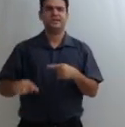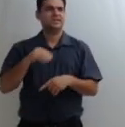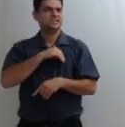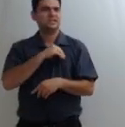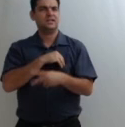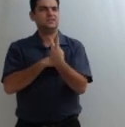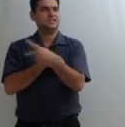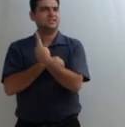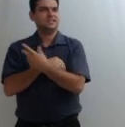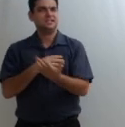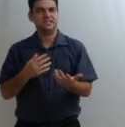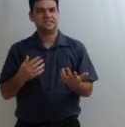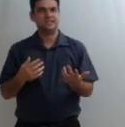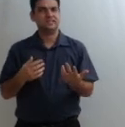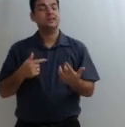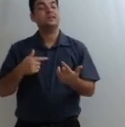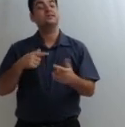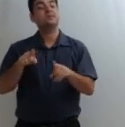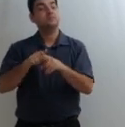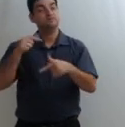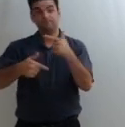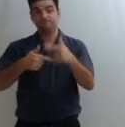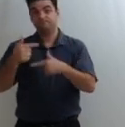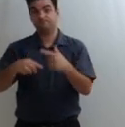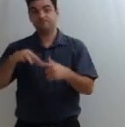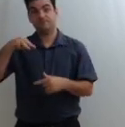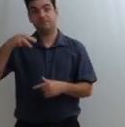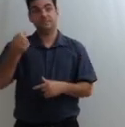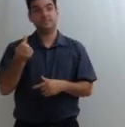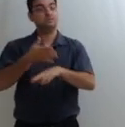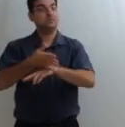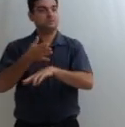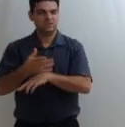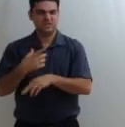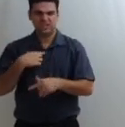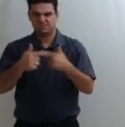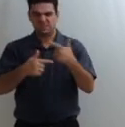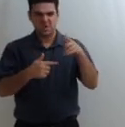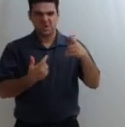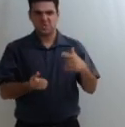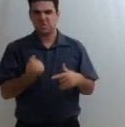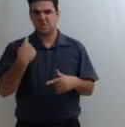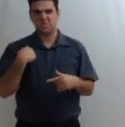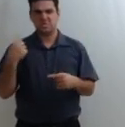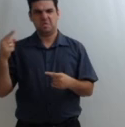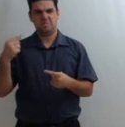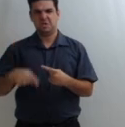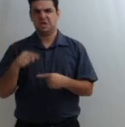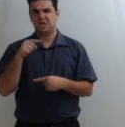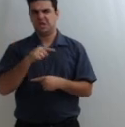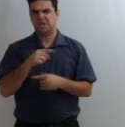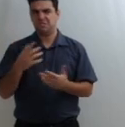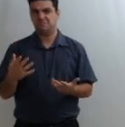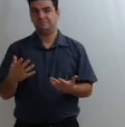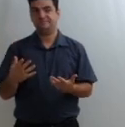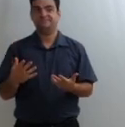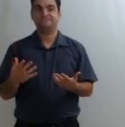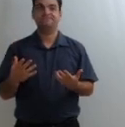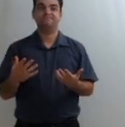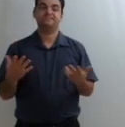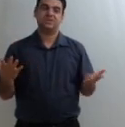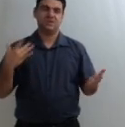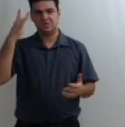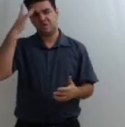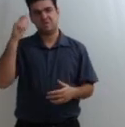profissional financeira da empresa M6 Participações. Desse modo, não vejo ausência de fundamentação para